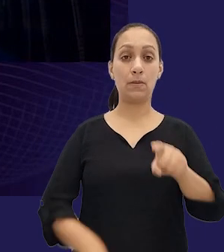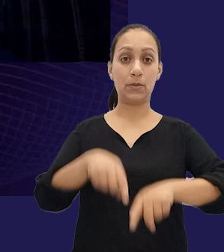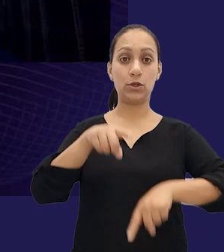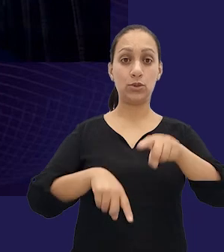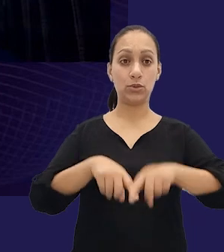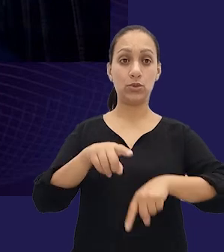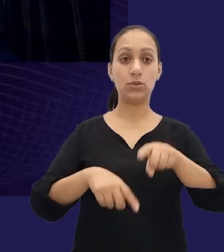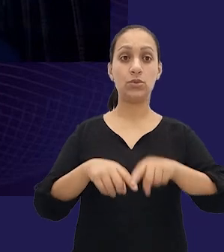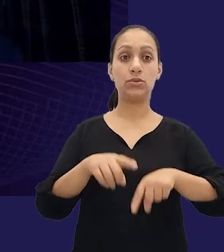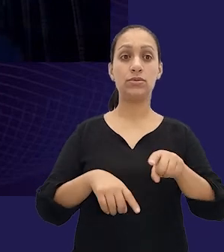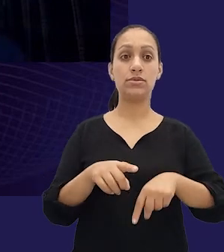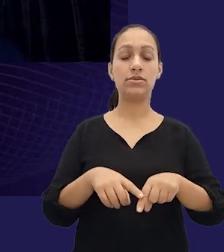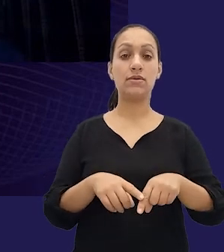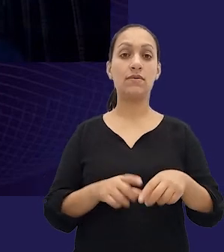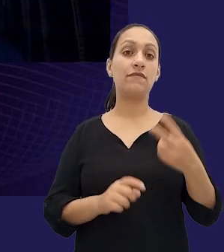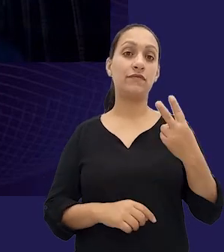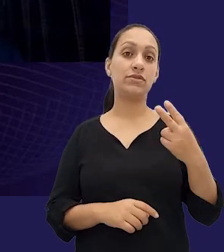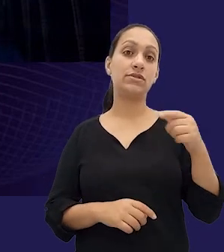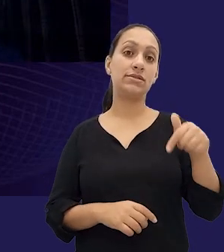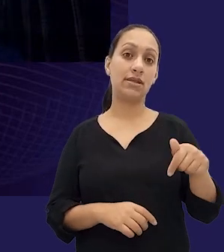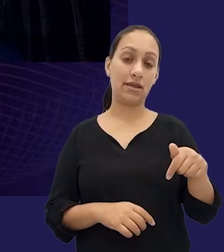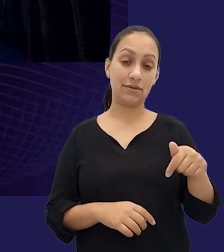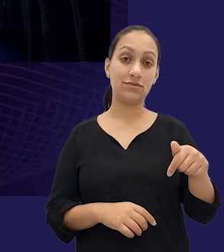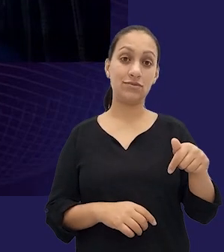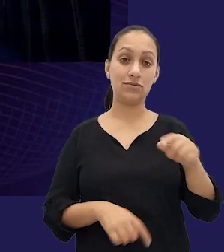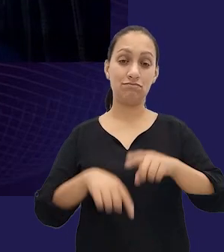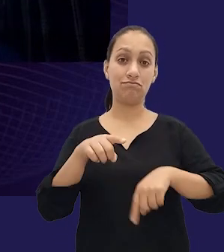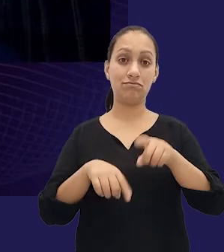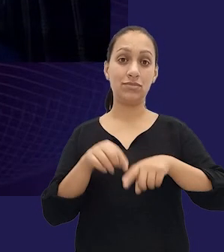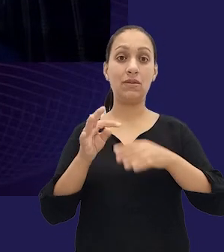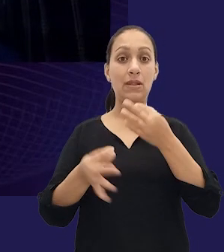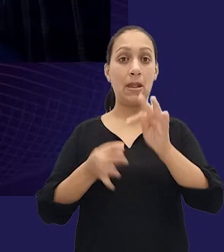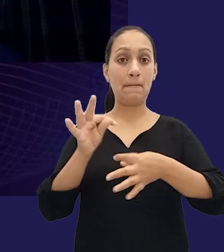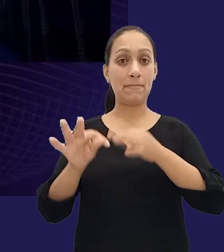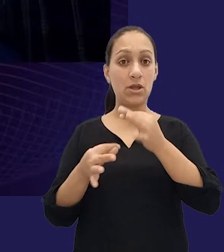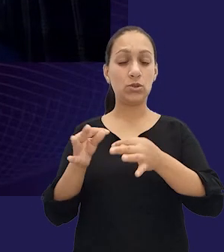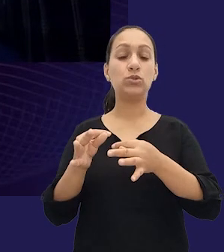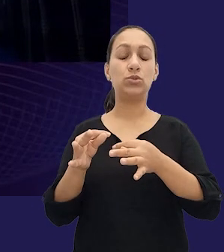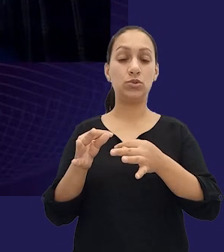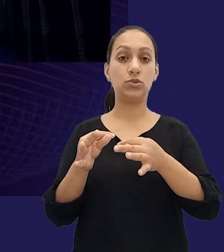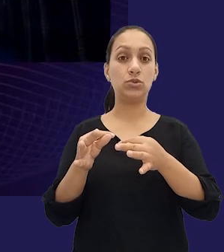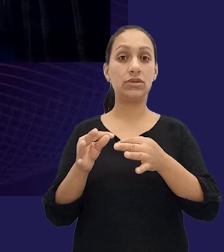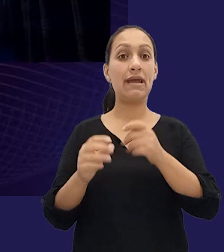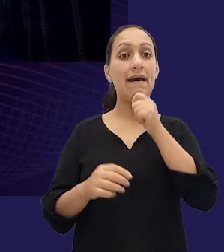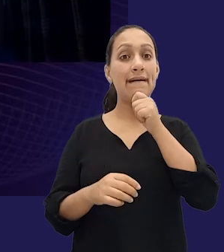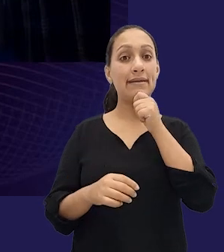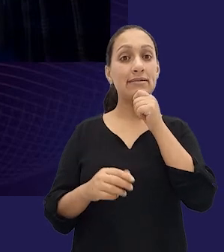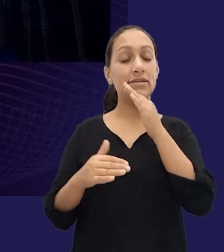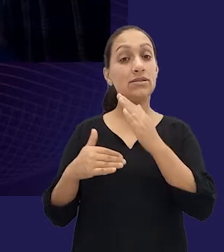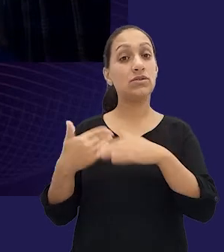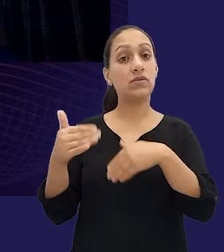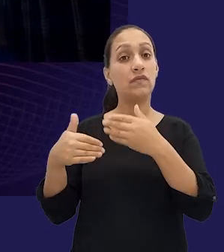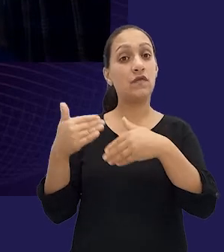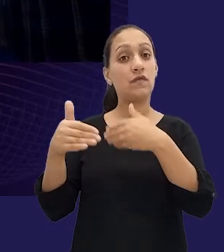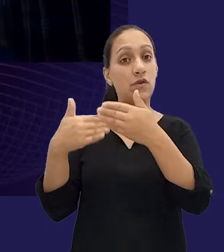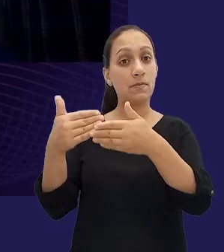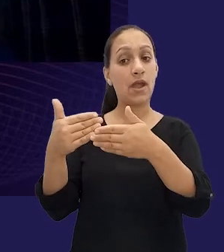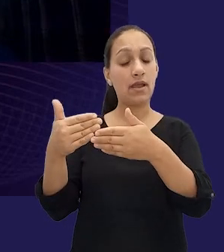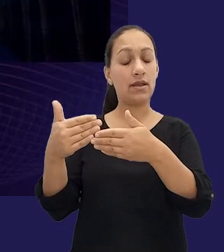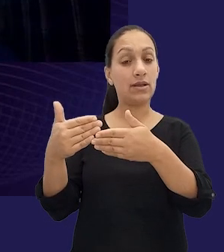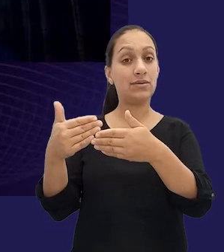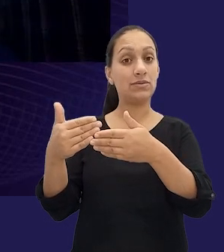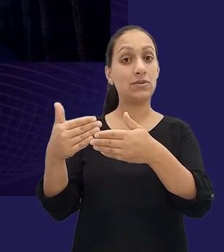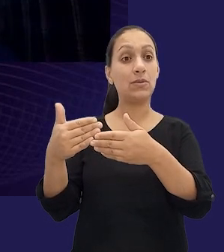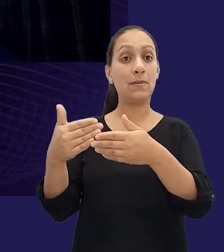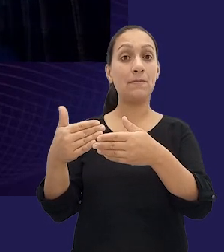produtos, digamos assim, né, mas 27 recursos terapêuticos que estão aí em fase de desenvolvimento